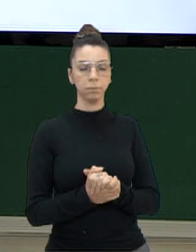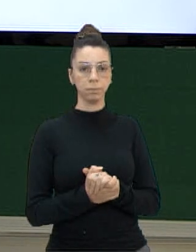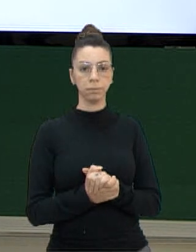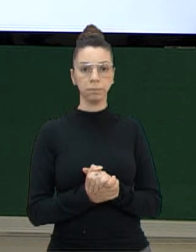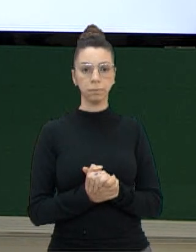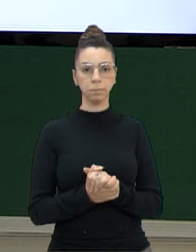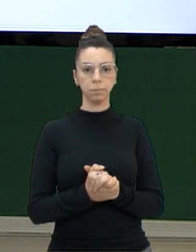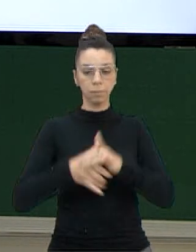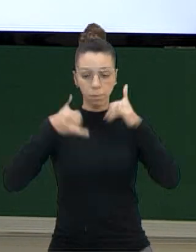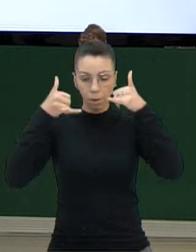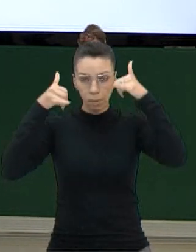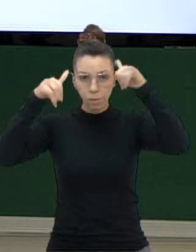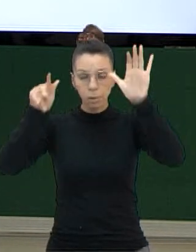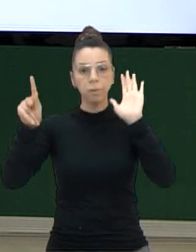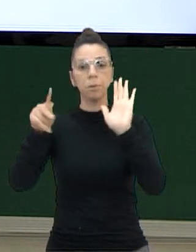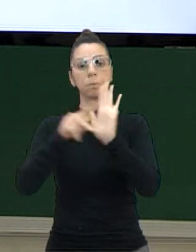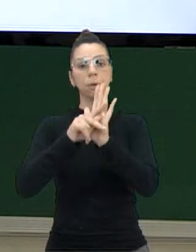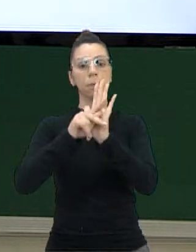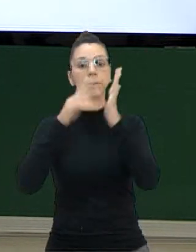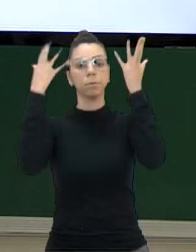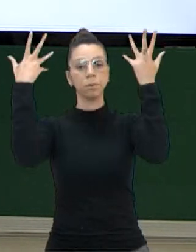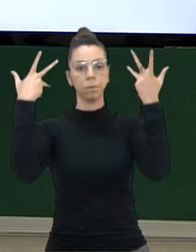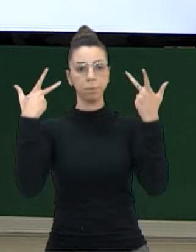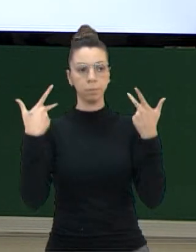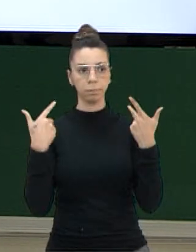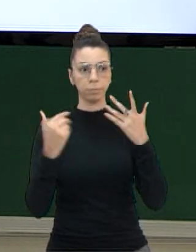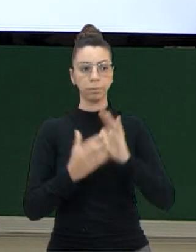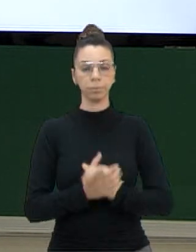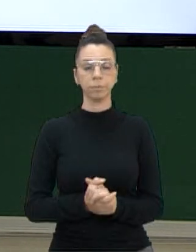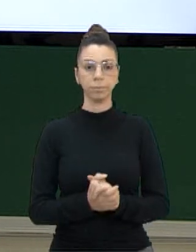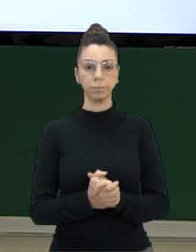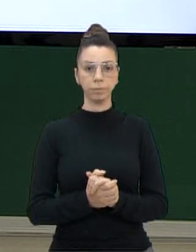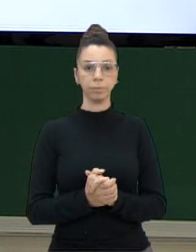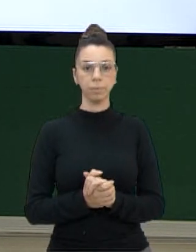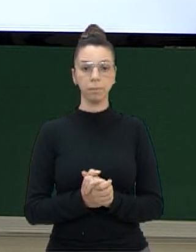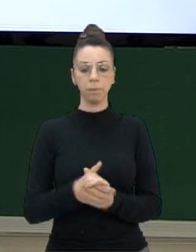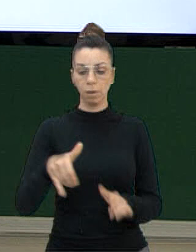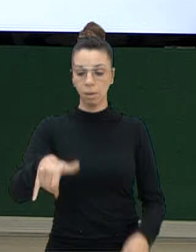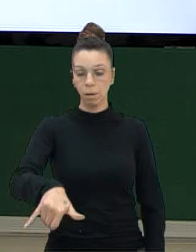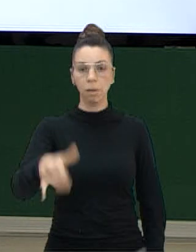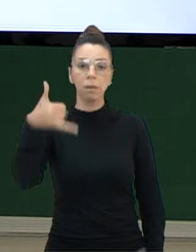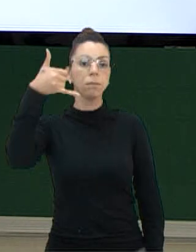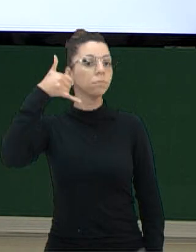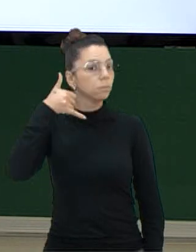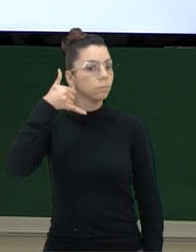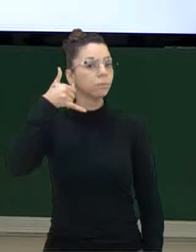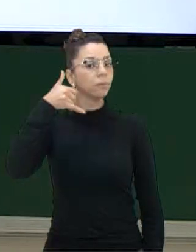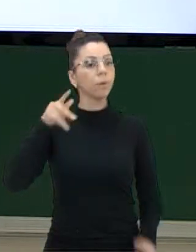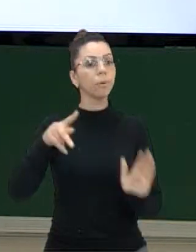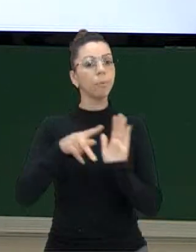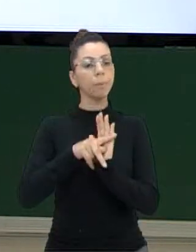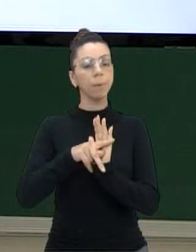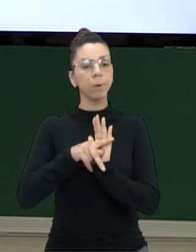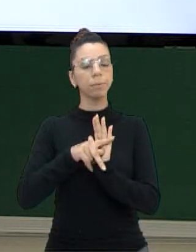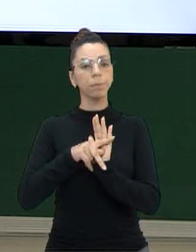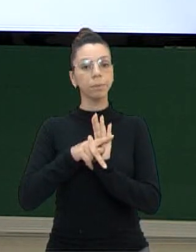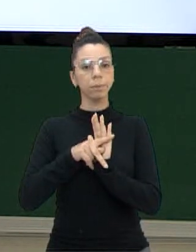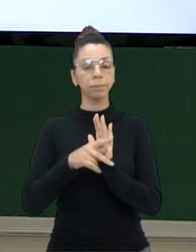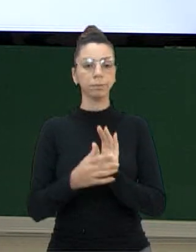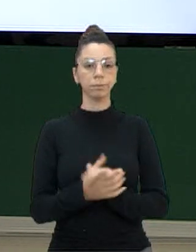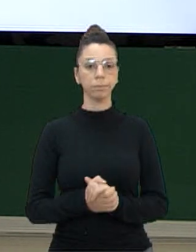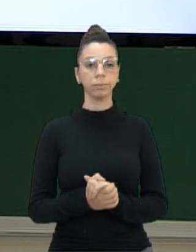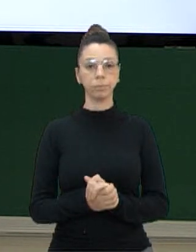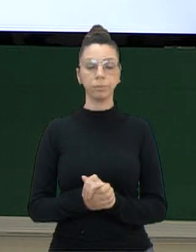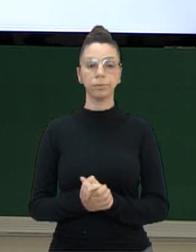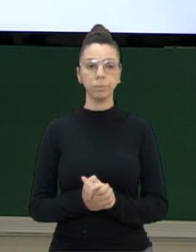chifre de um animal. Sim? Por isso, cuernófono. Olha a tecnologia da época. Lava platos, el.